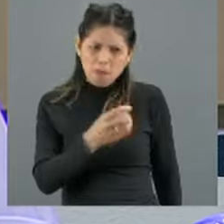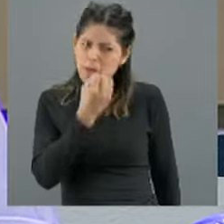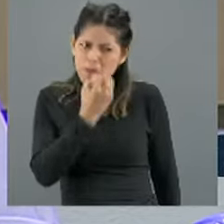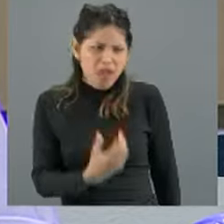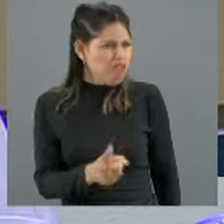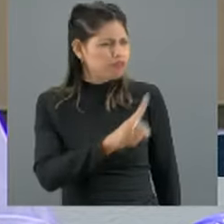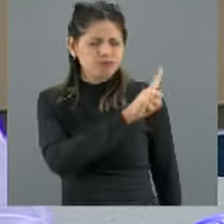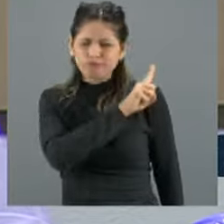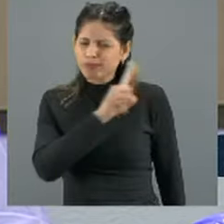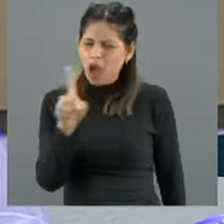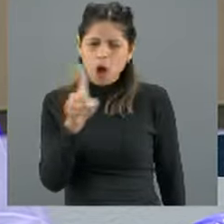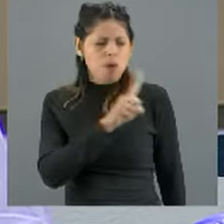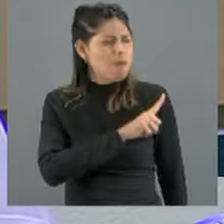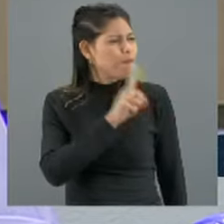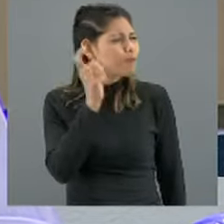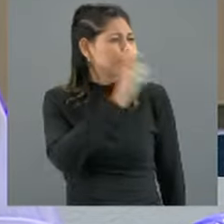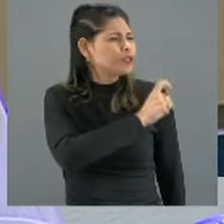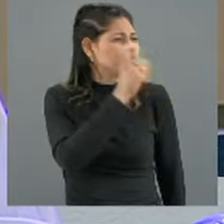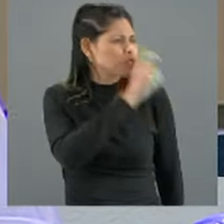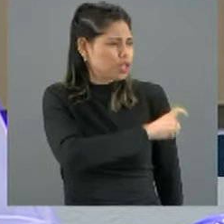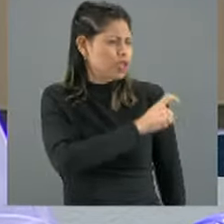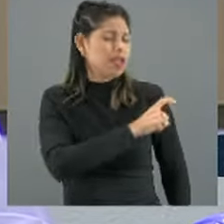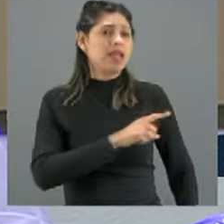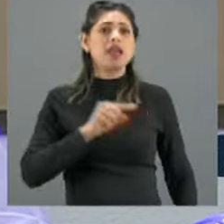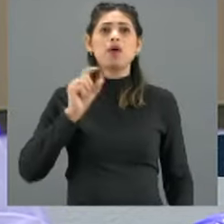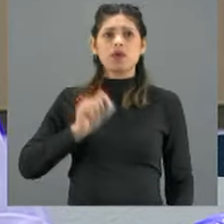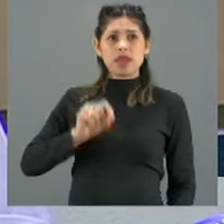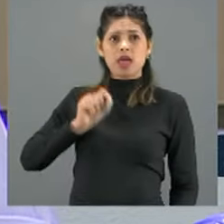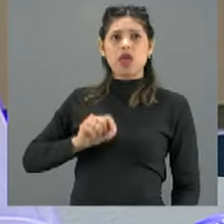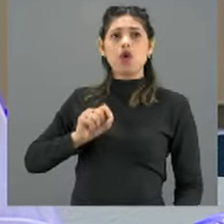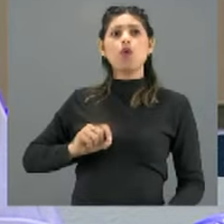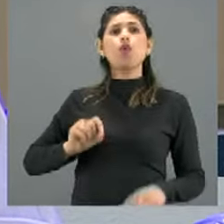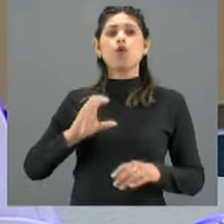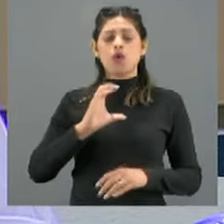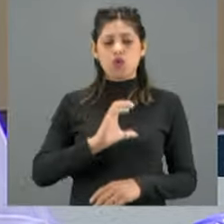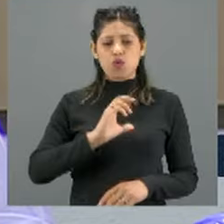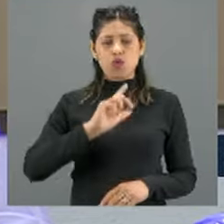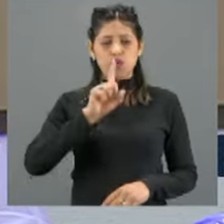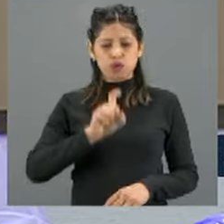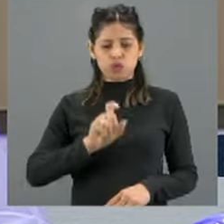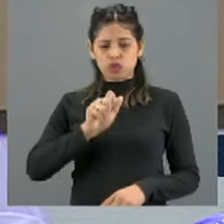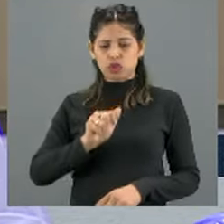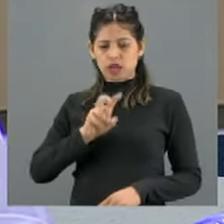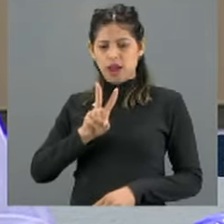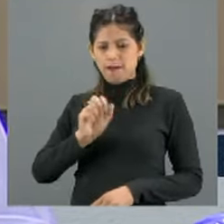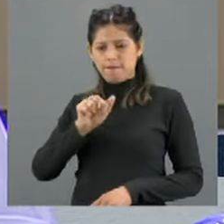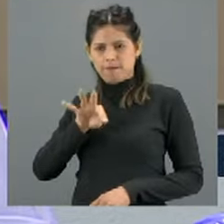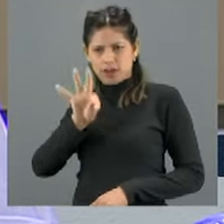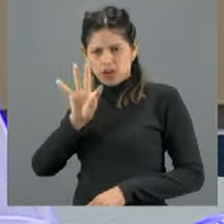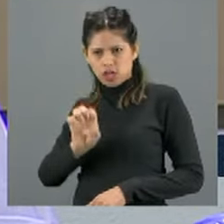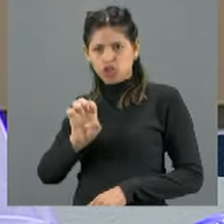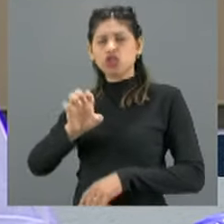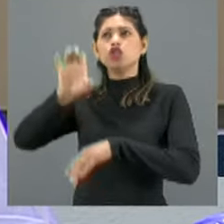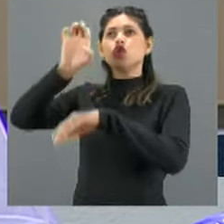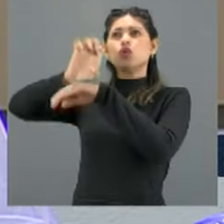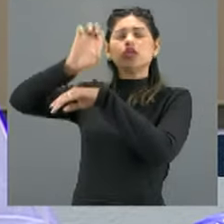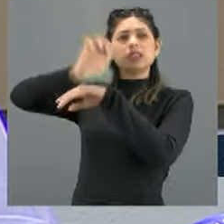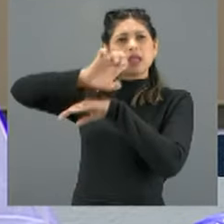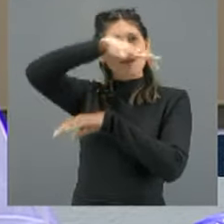chavante daqui, do estado de Mato Grosso, está matando diabetes.